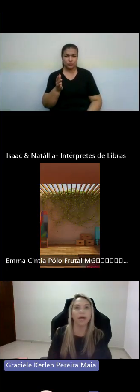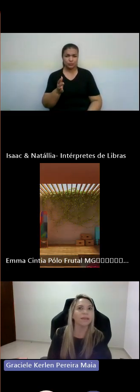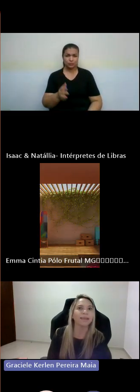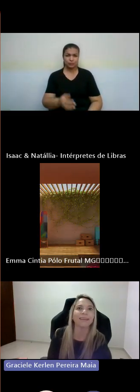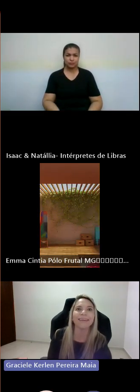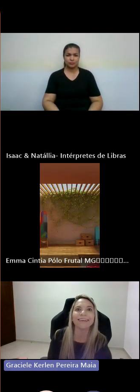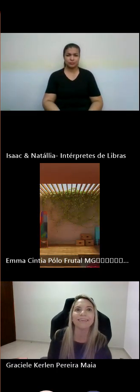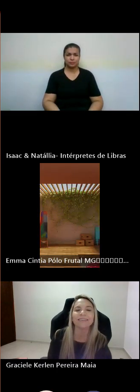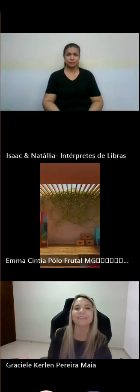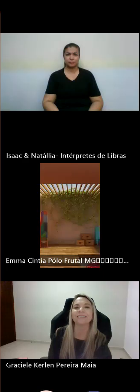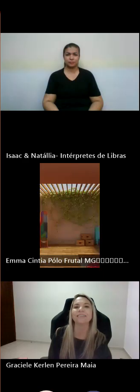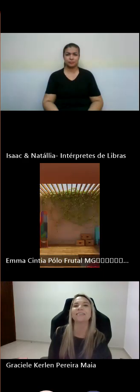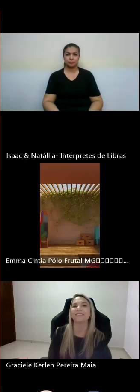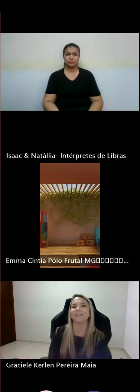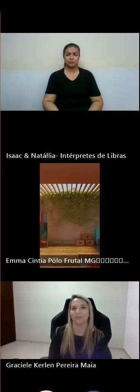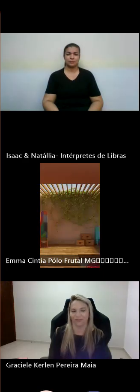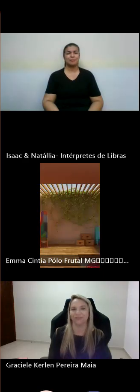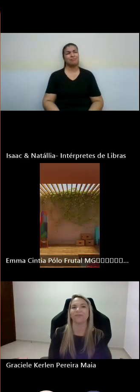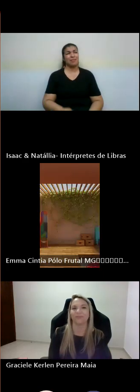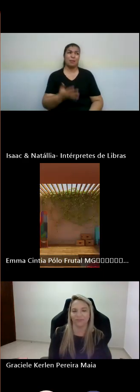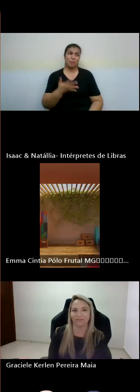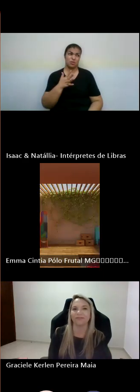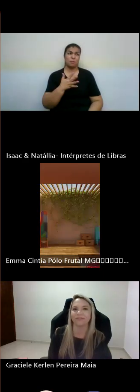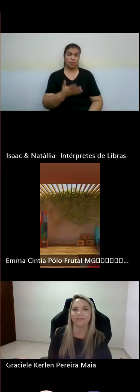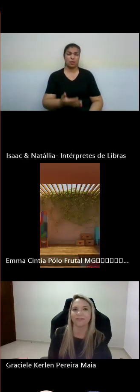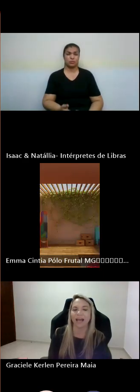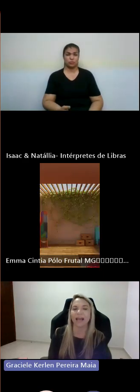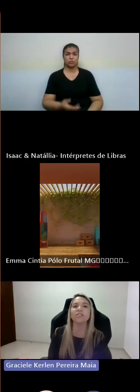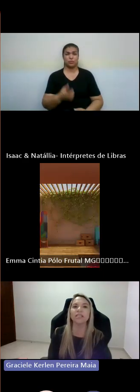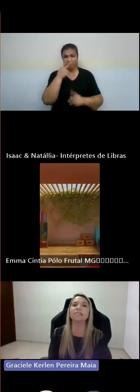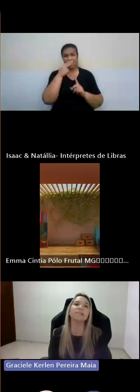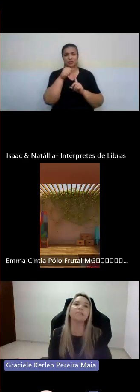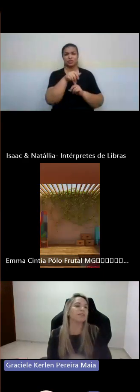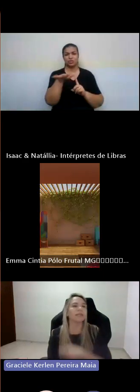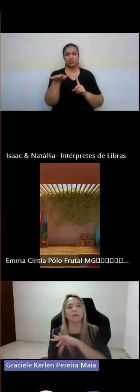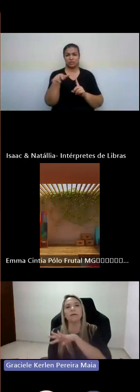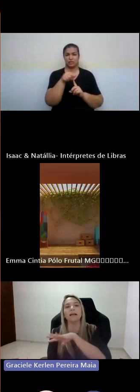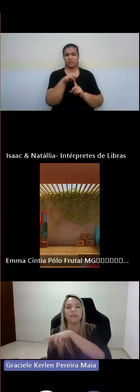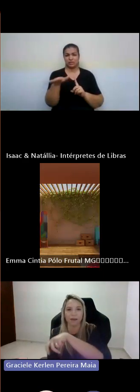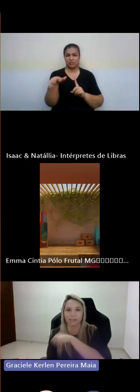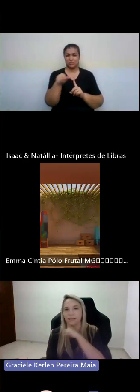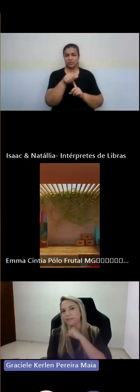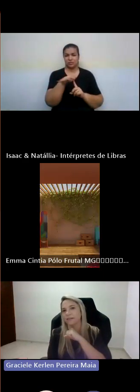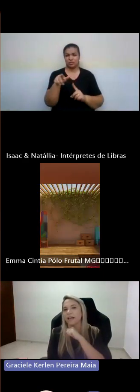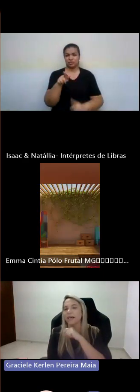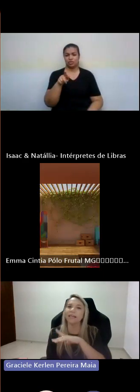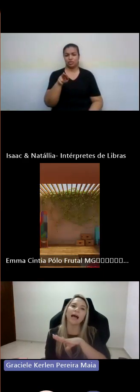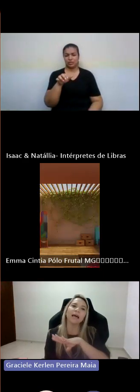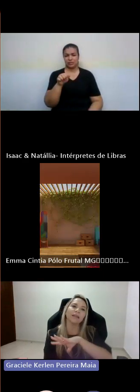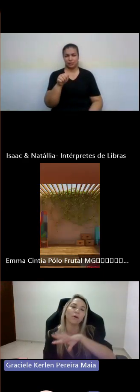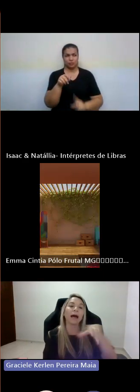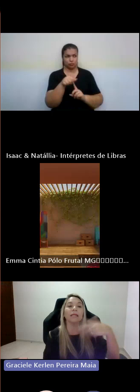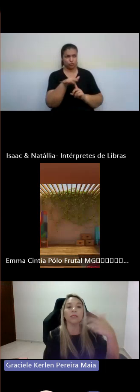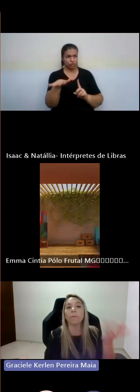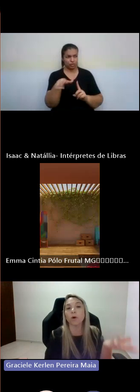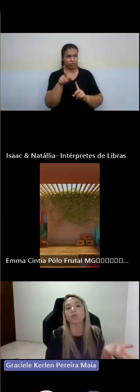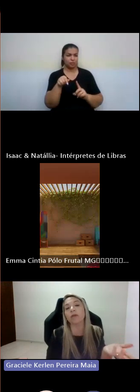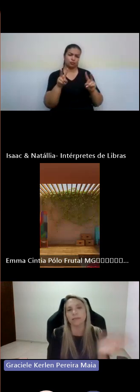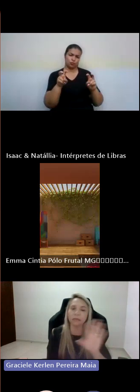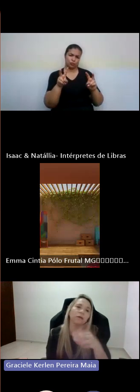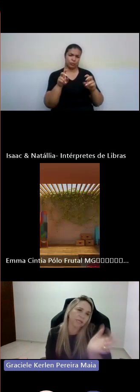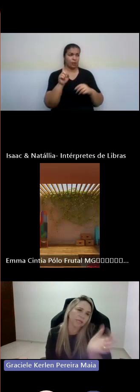Como é que é? Mais ou menos isso. Gíria, né? As gírias, então, seriam a linguagem. E a